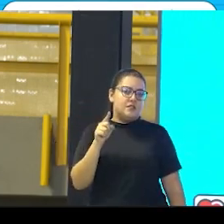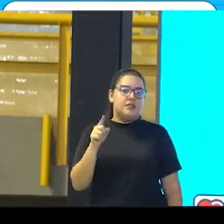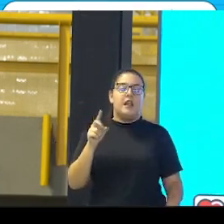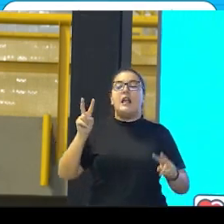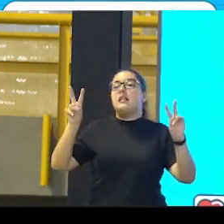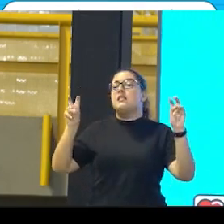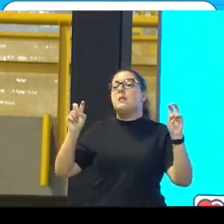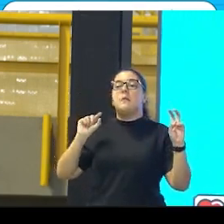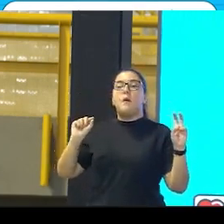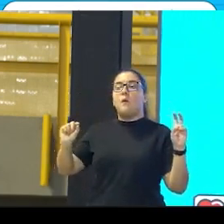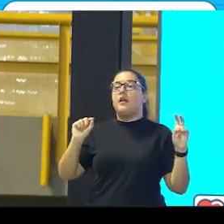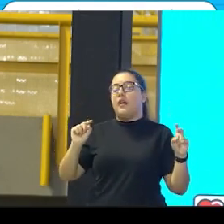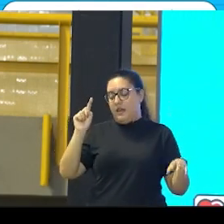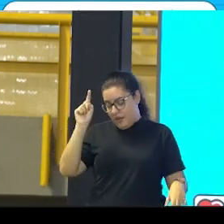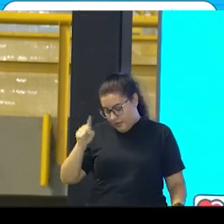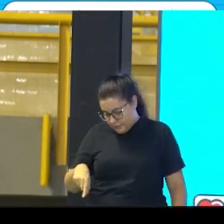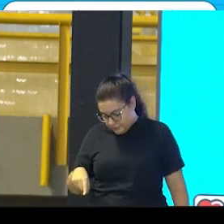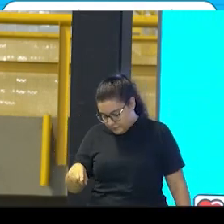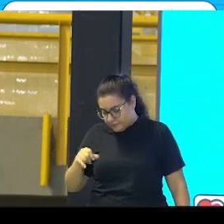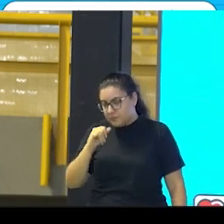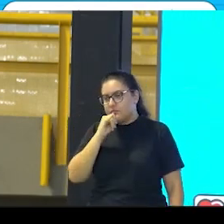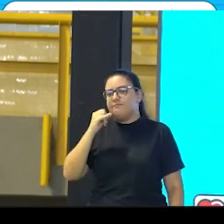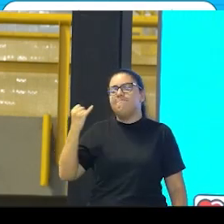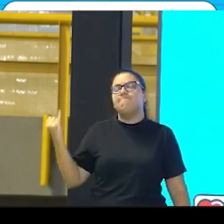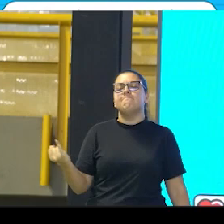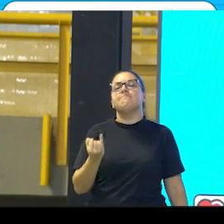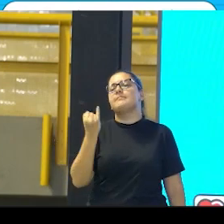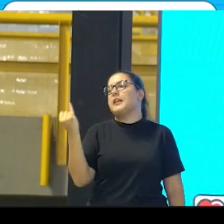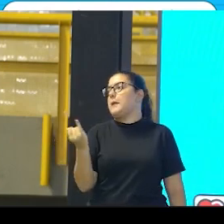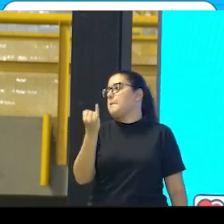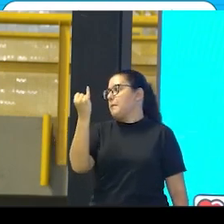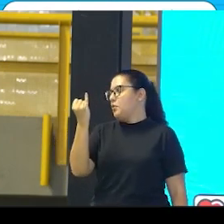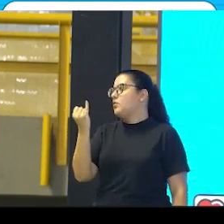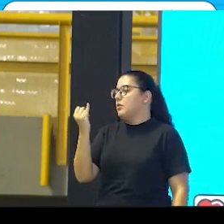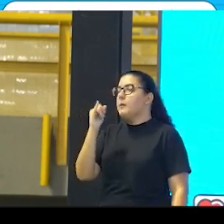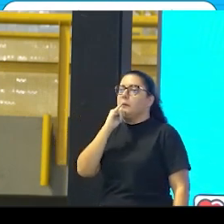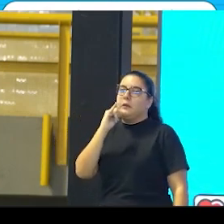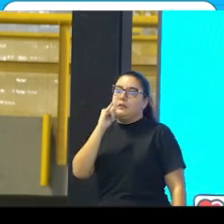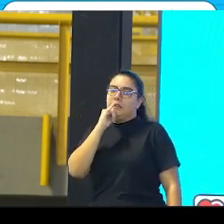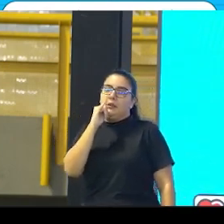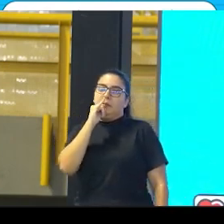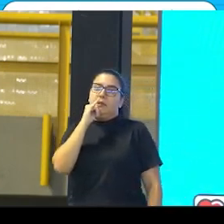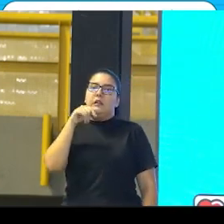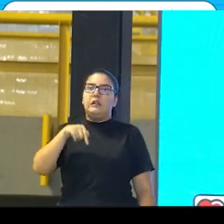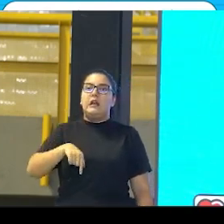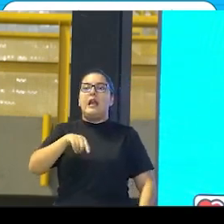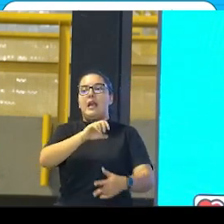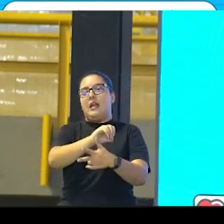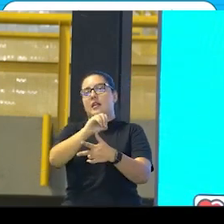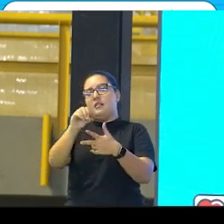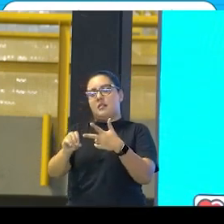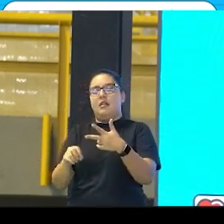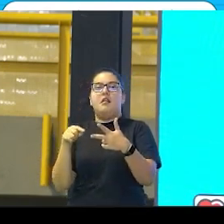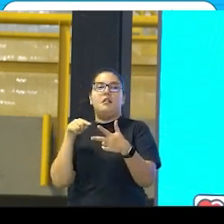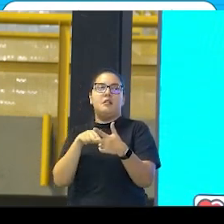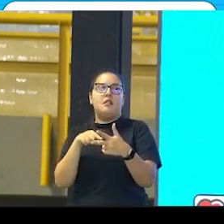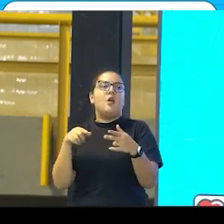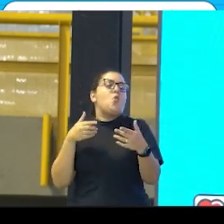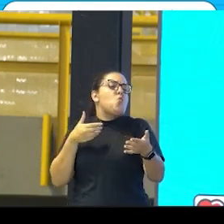um assunto que é de fundamental importância a nível de Enem e